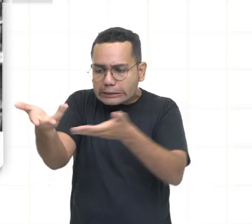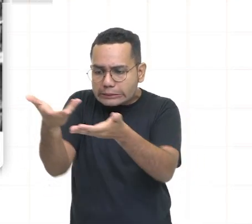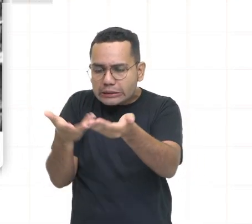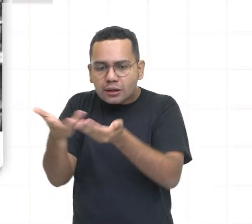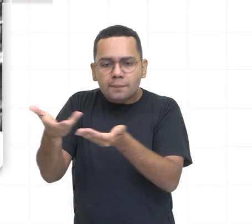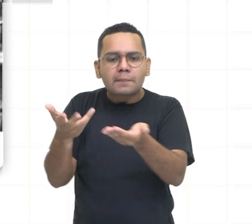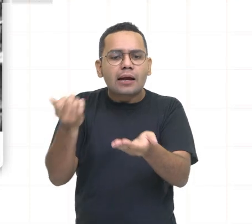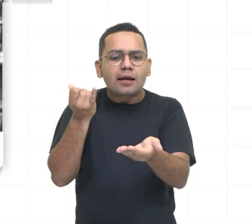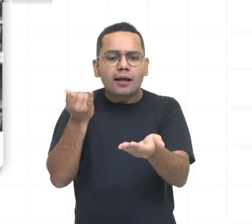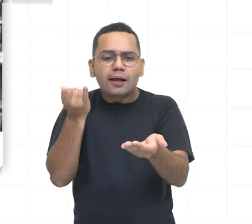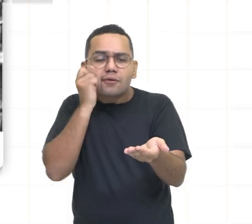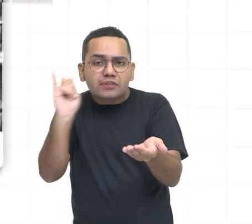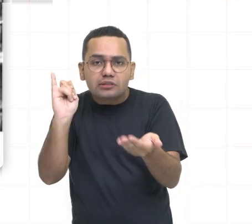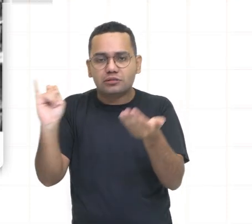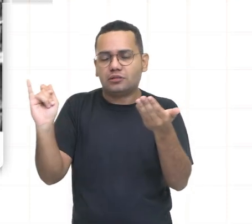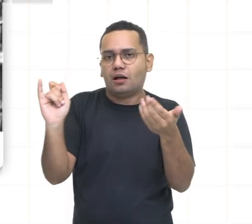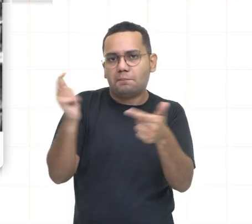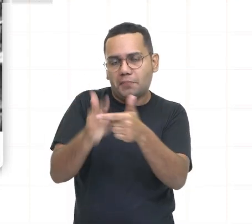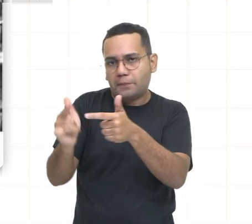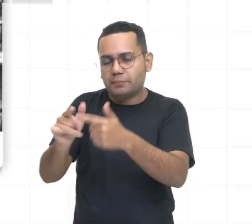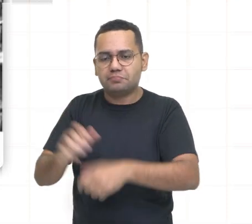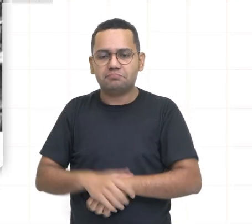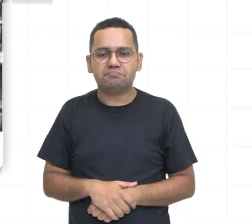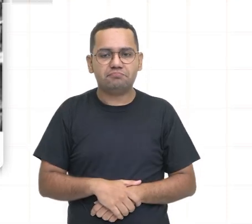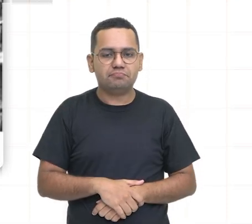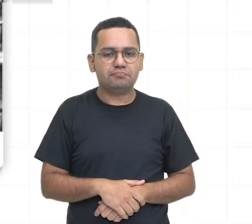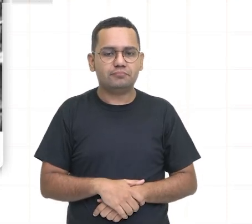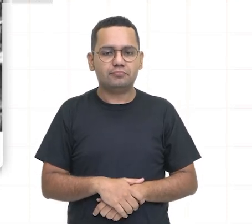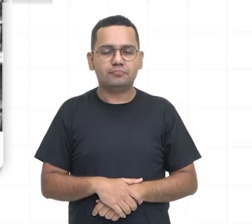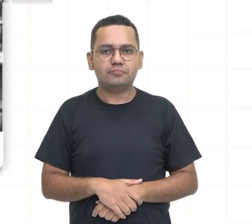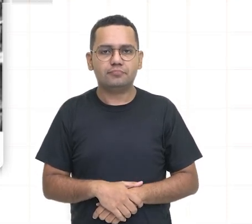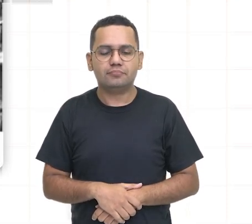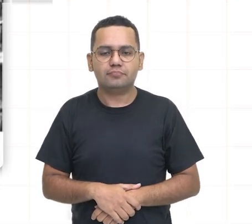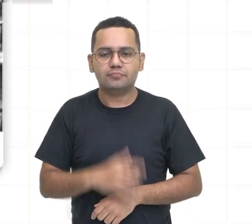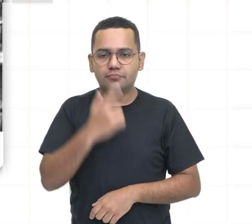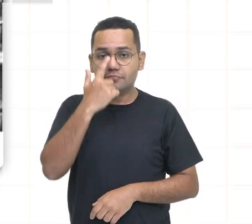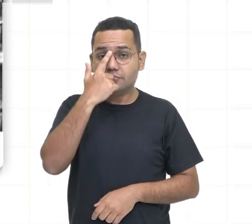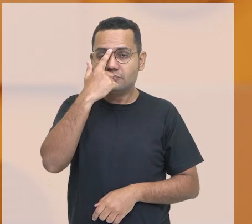Primeira Guerra Mundial, mas a gente viu que grande parte